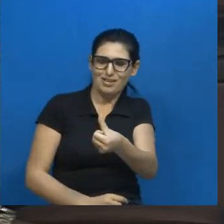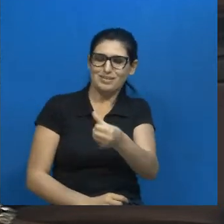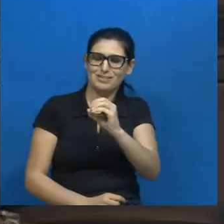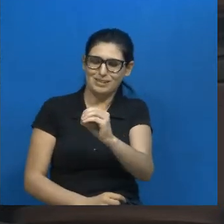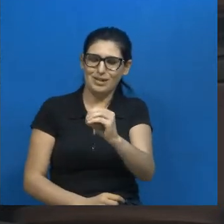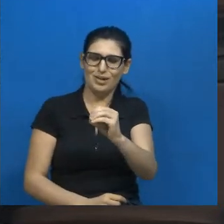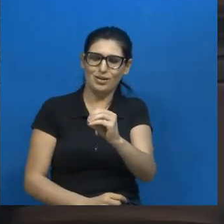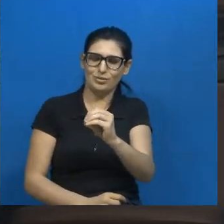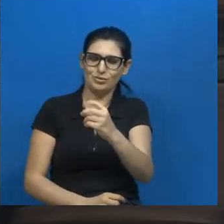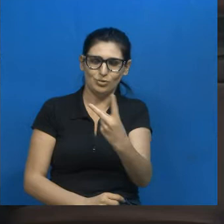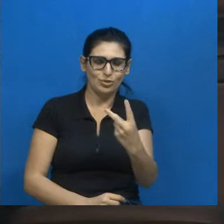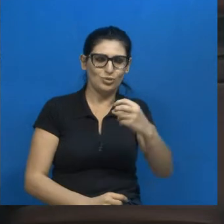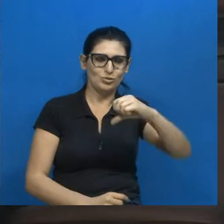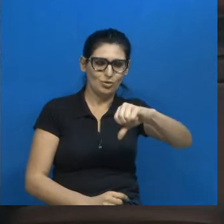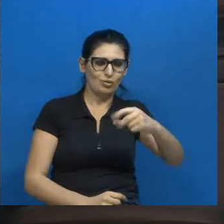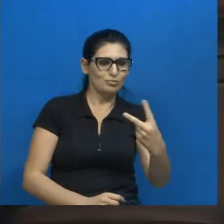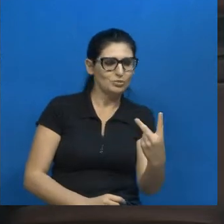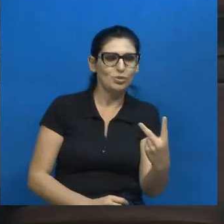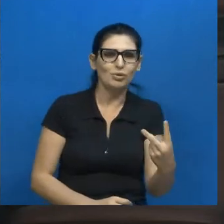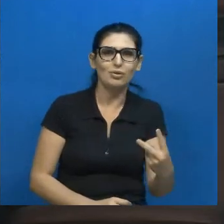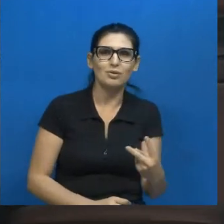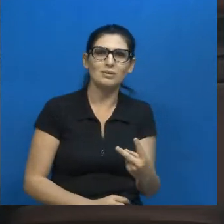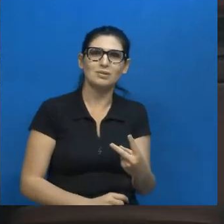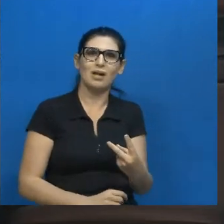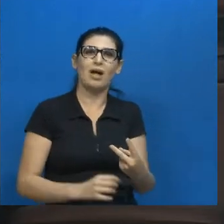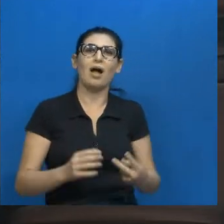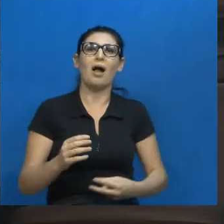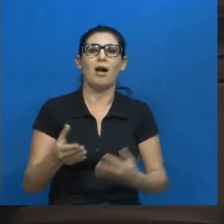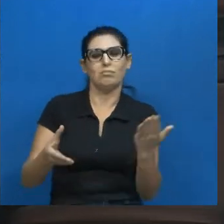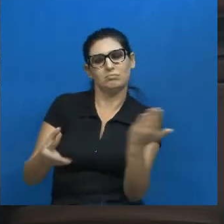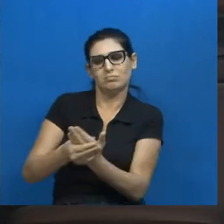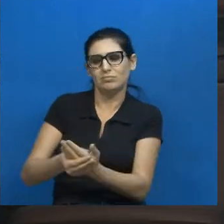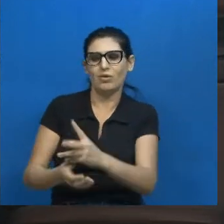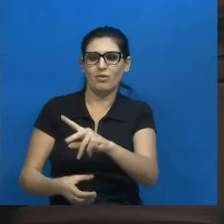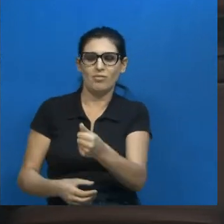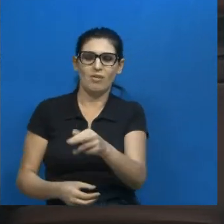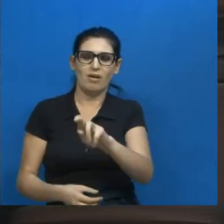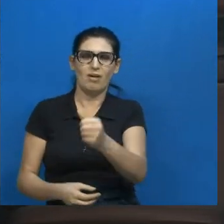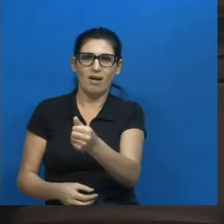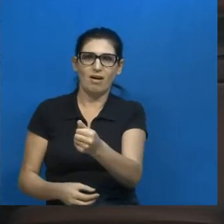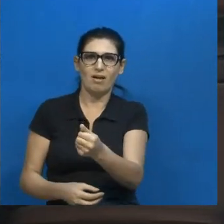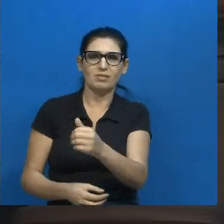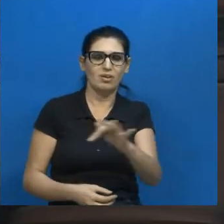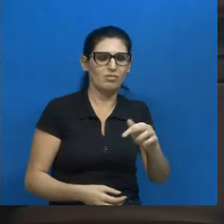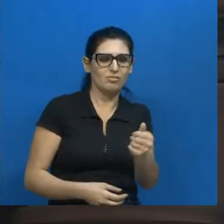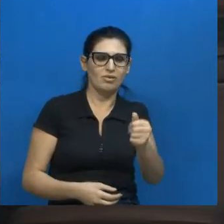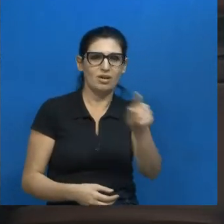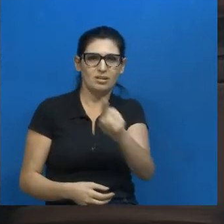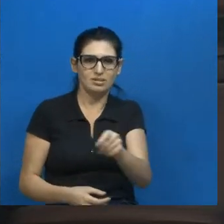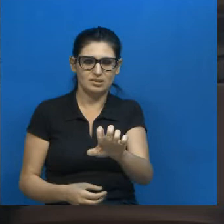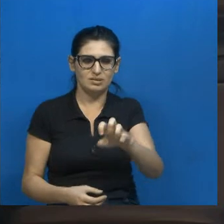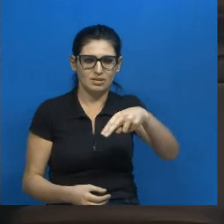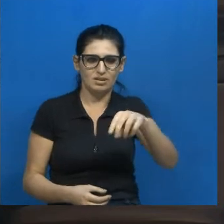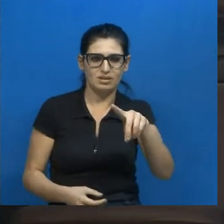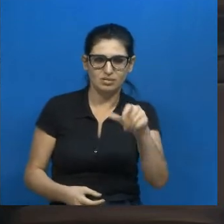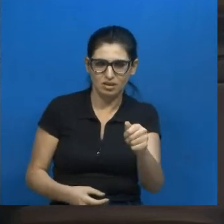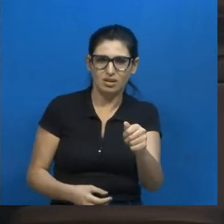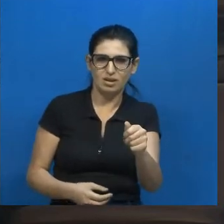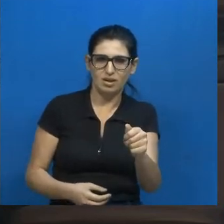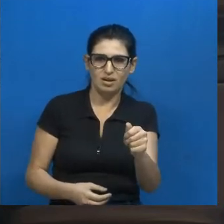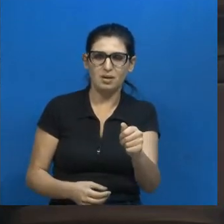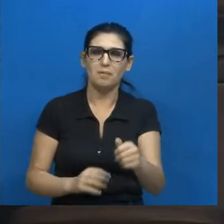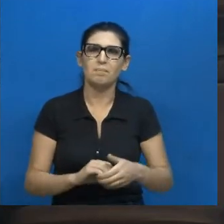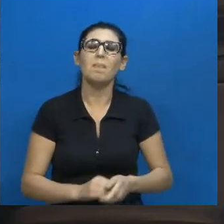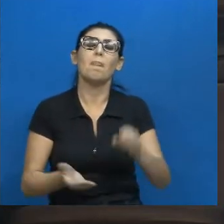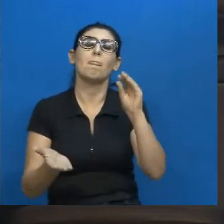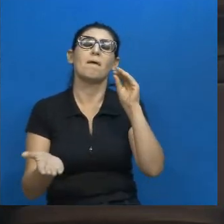100.8419-2017.8.26.0292, da Vara da Fazenda Pública, questionando o sistema tarifário e o custo do serviço, tem por questionamento exatamente a